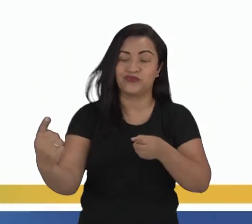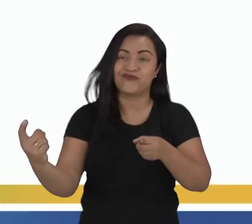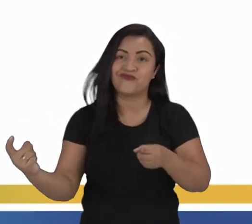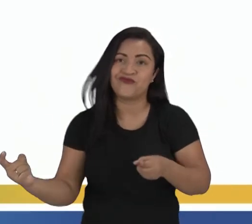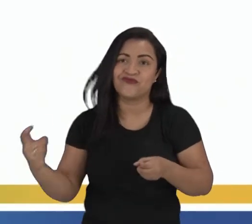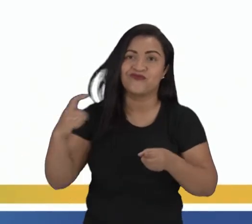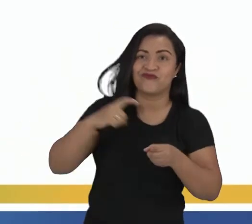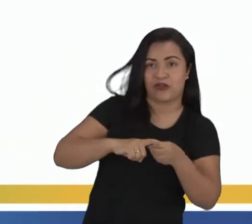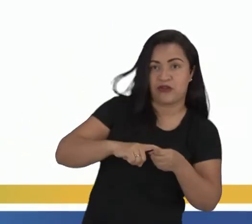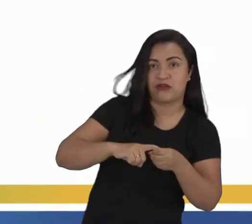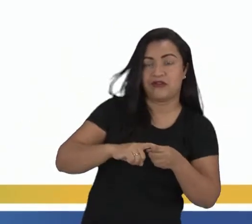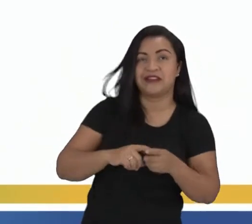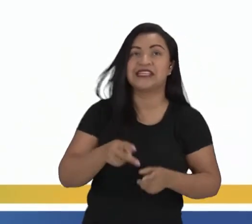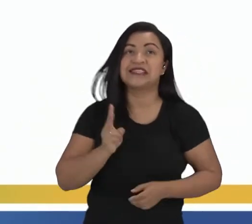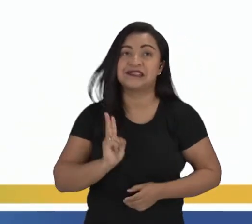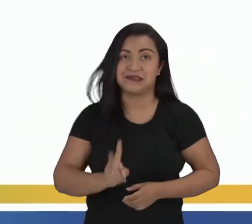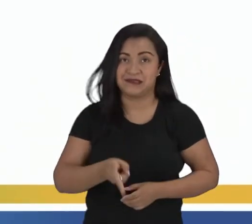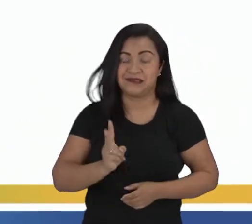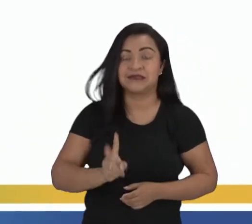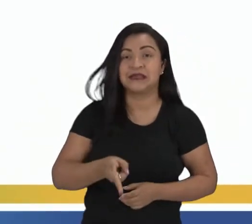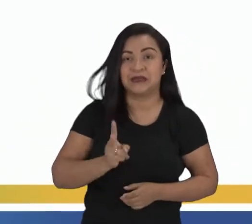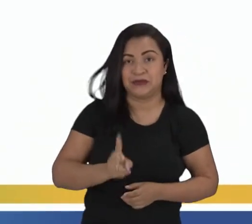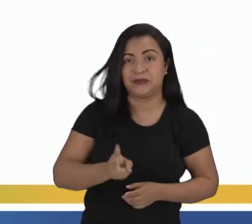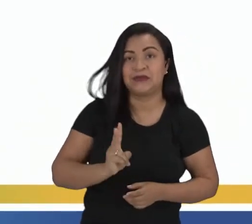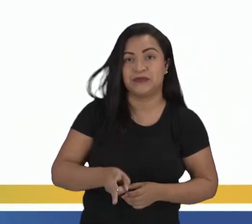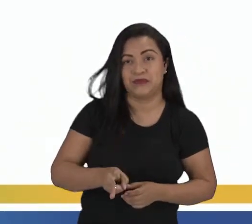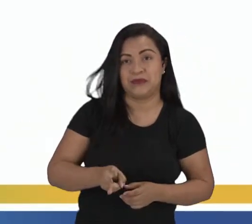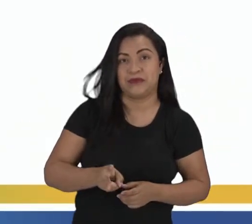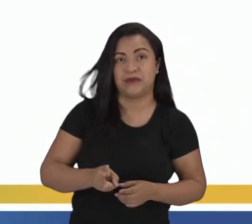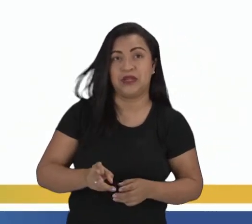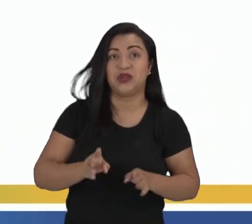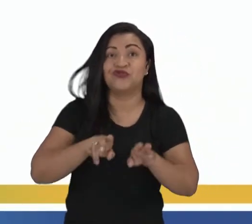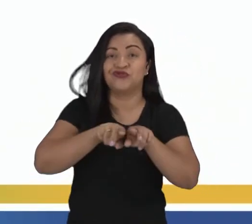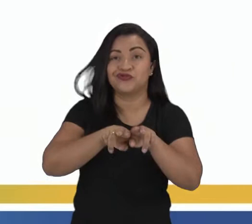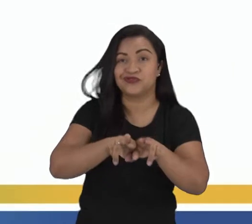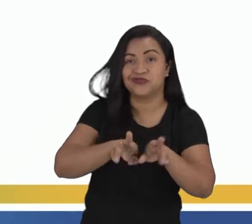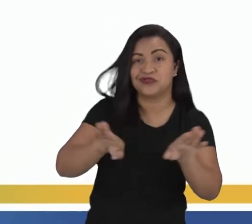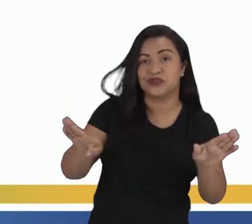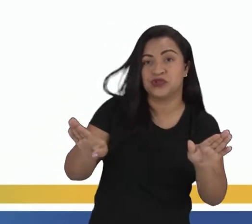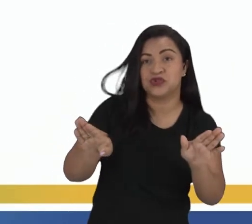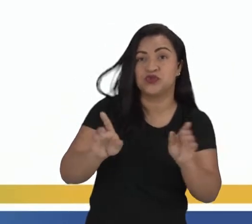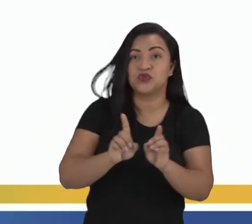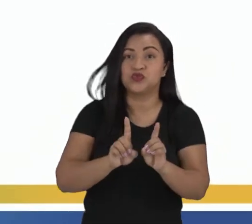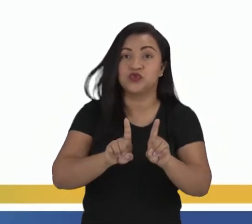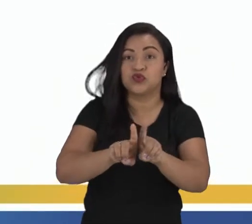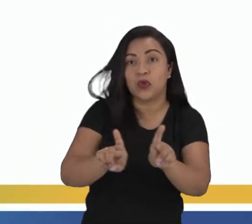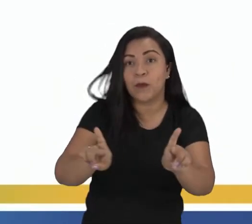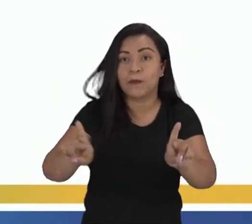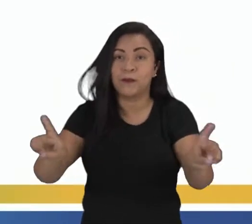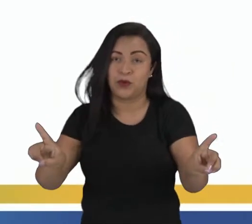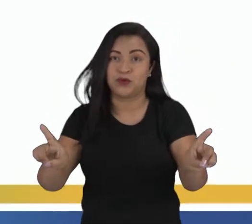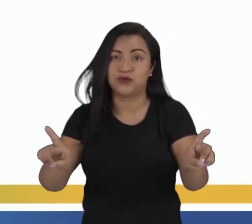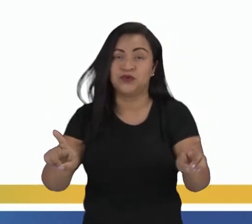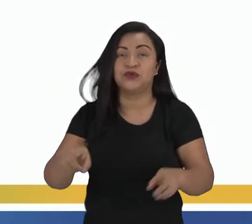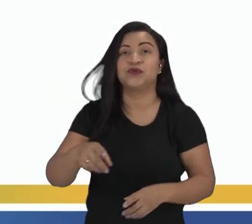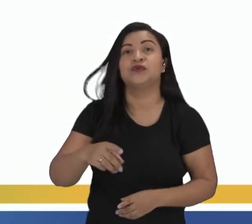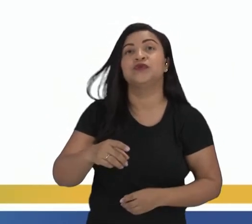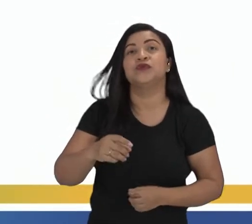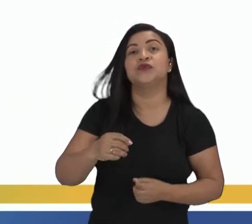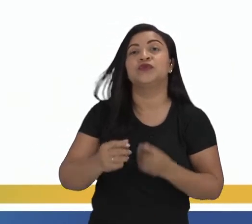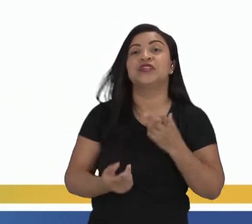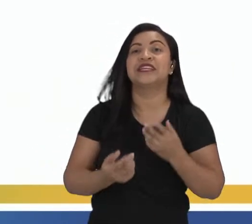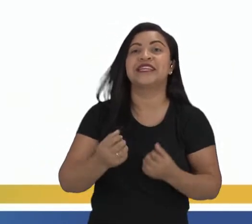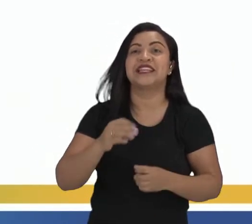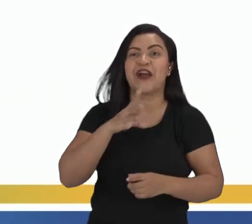uma reação na mesma direção, sentidos opostos, de mesma intensidade e aplicados em